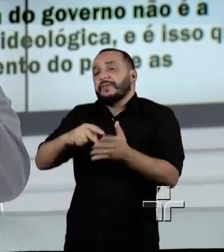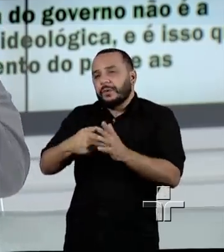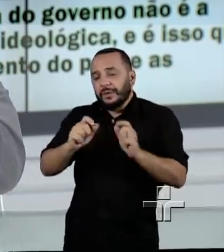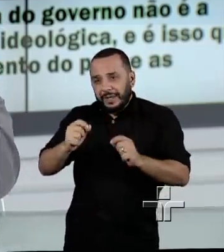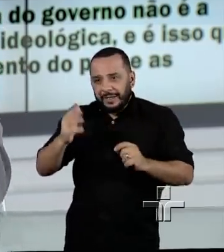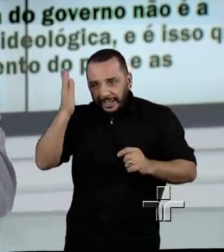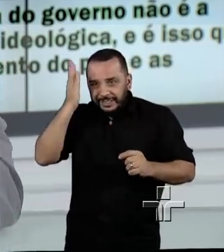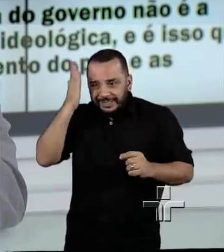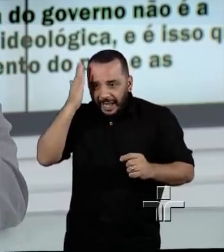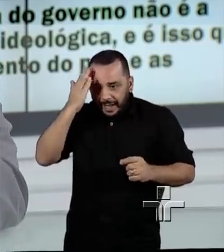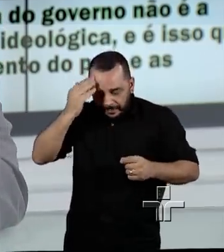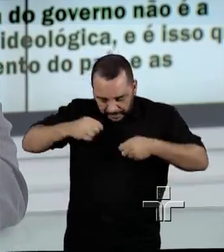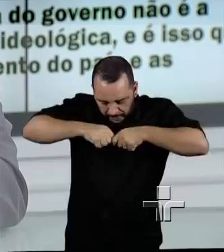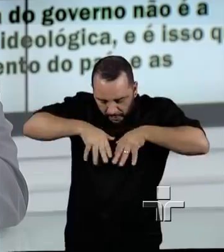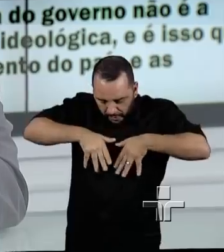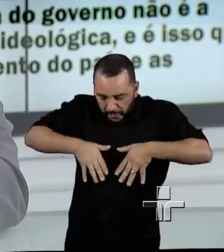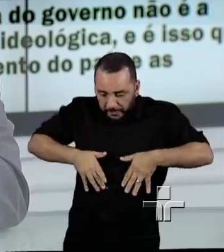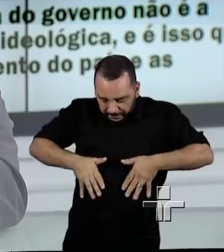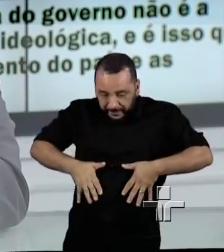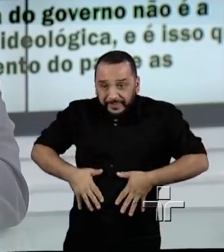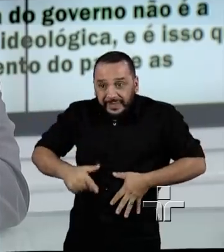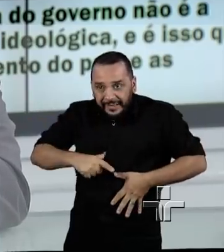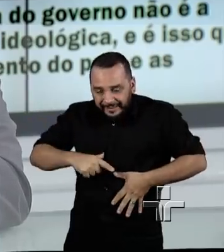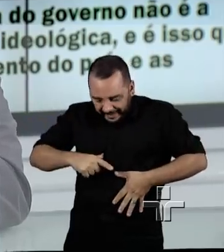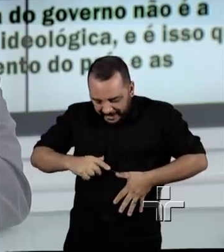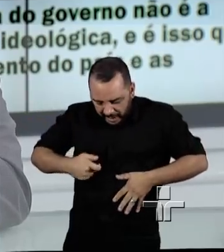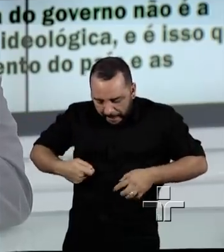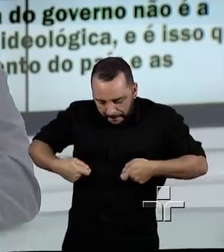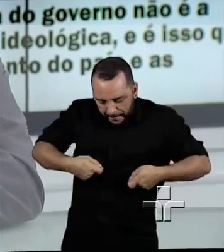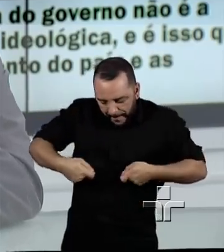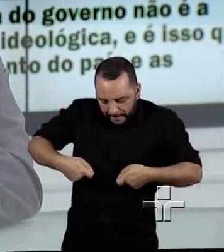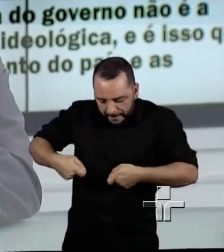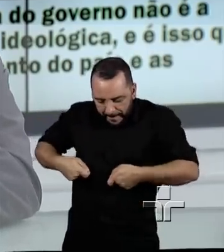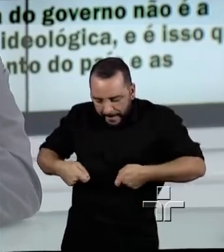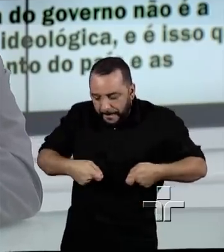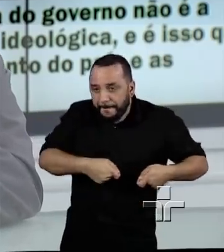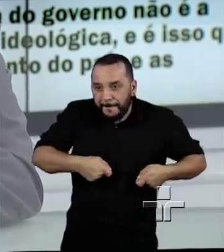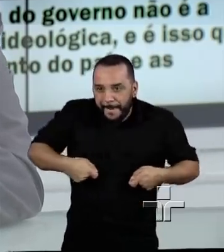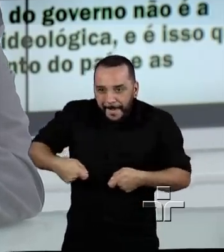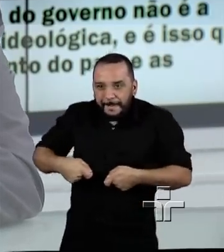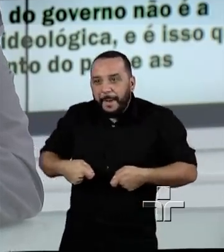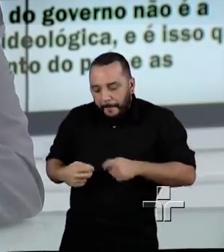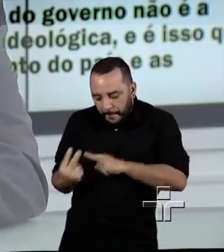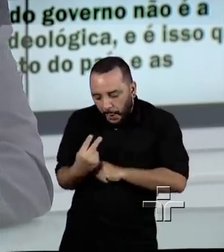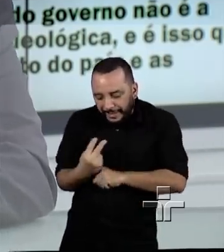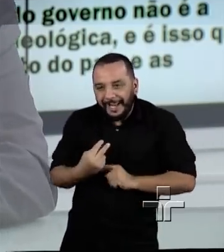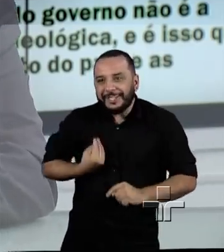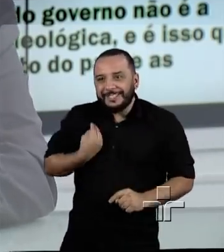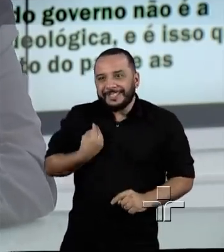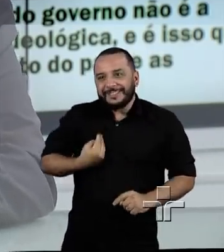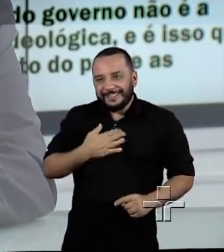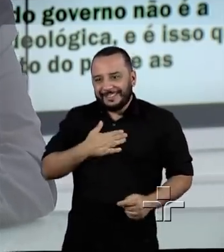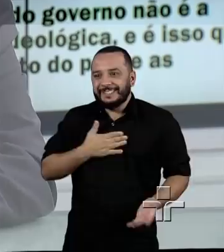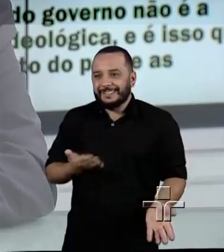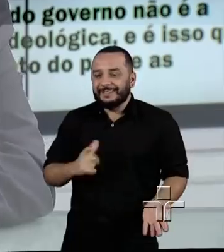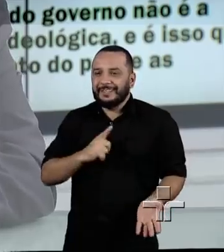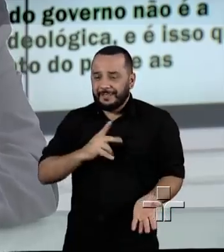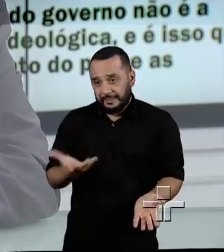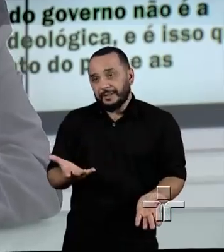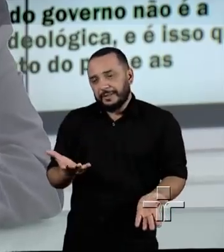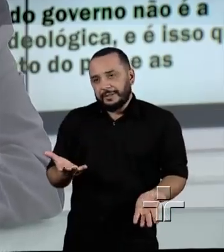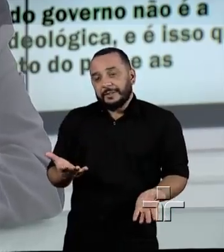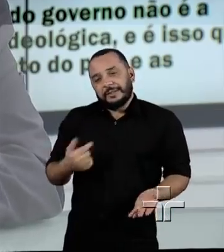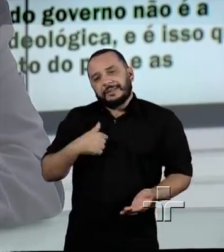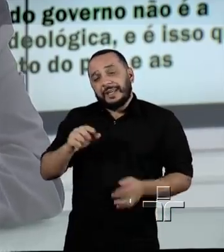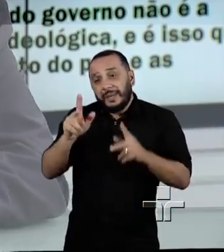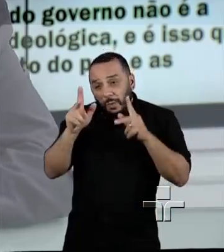está turbinado fazendo anticorpo contra um vírus morto. Ou seja, para o sistema imune é bom não chutar